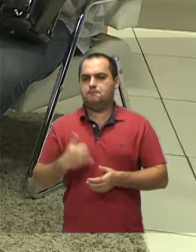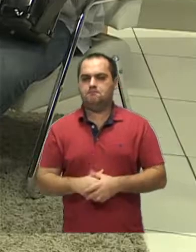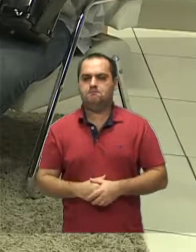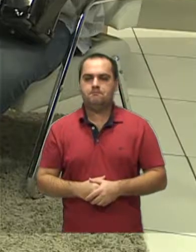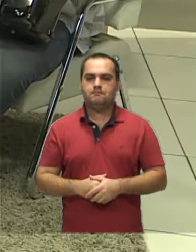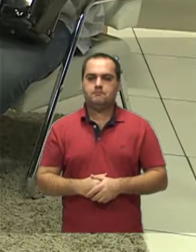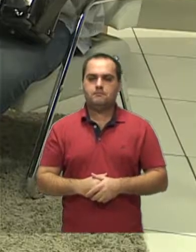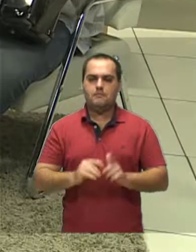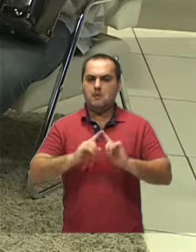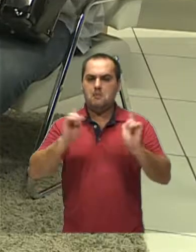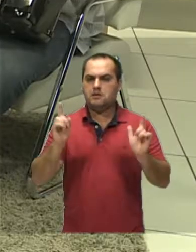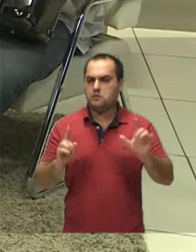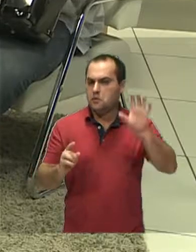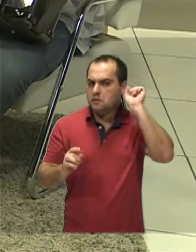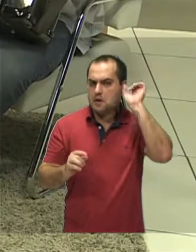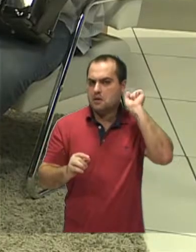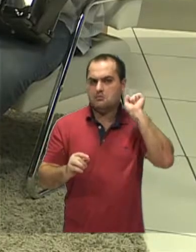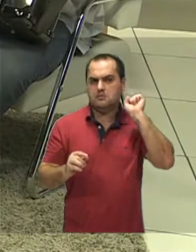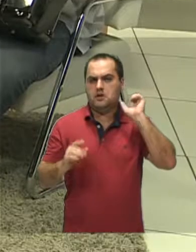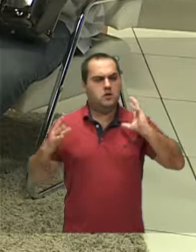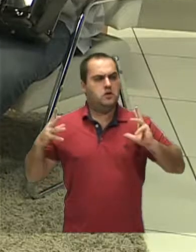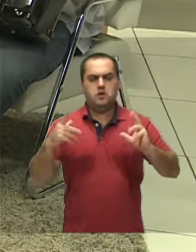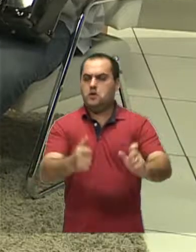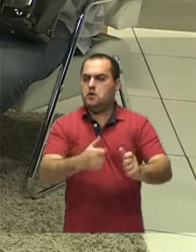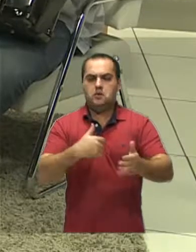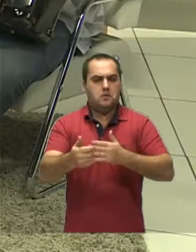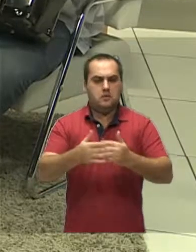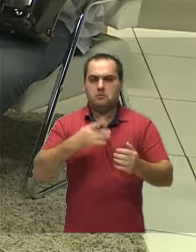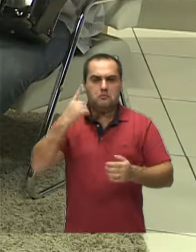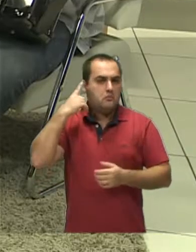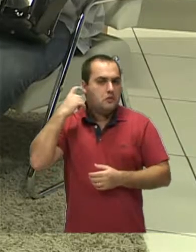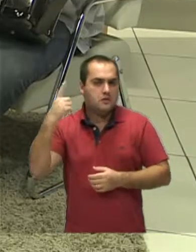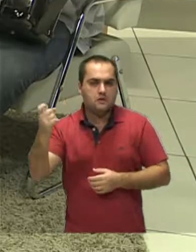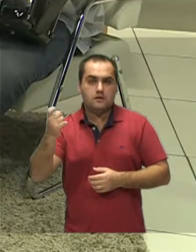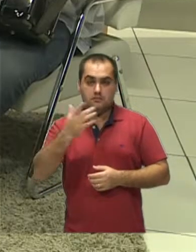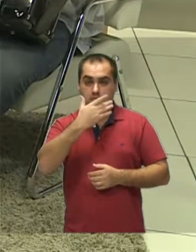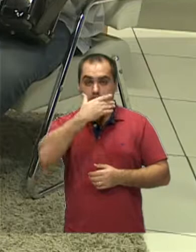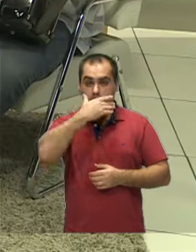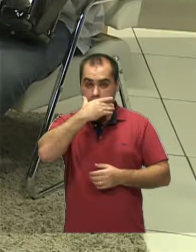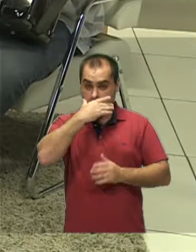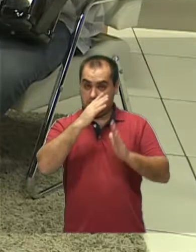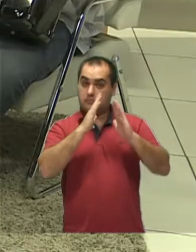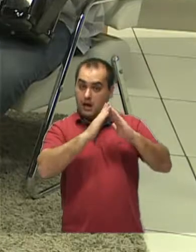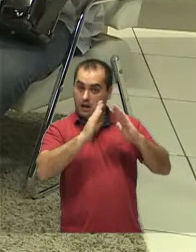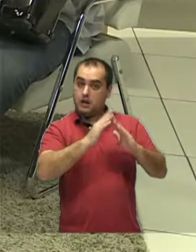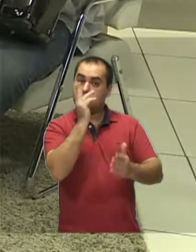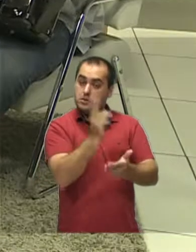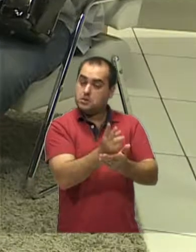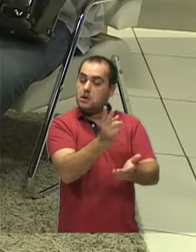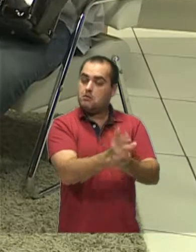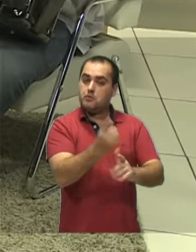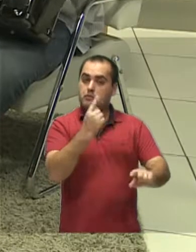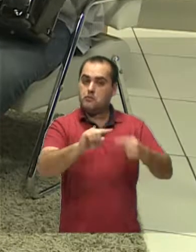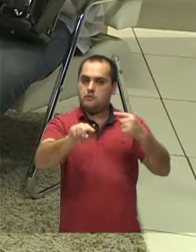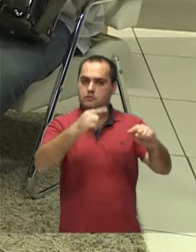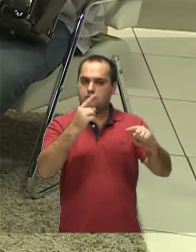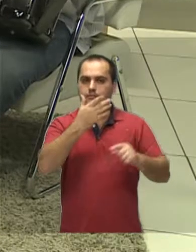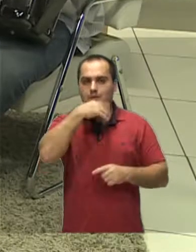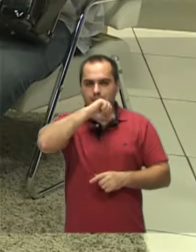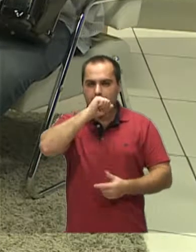Mas assim, eu ouvia de tudo um pouco, assim. Lá em casa sempre se ouviu muita música. Meu pai comprava na época ainda os LPs,